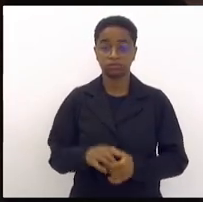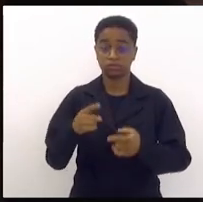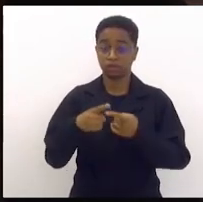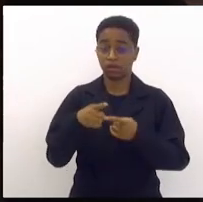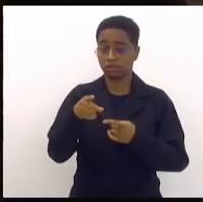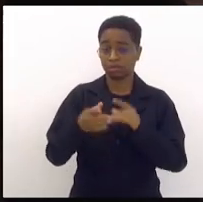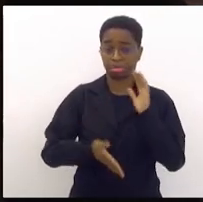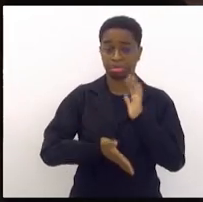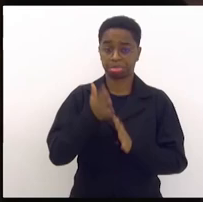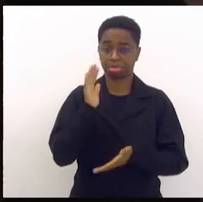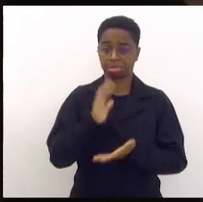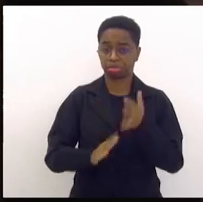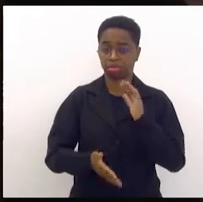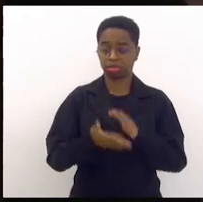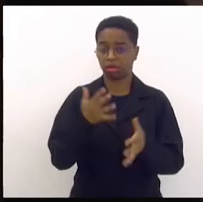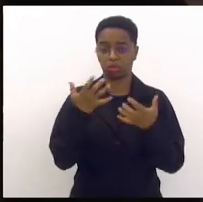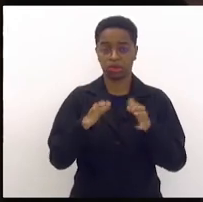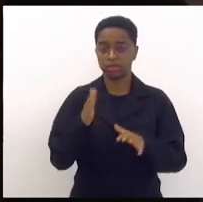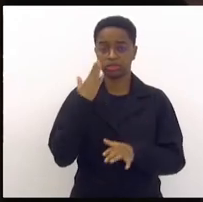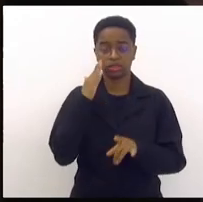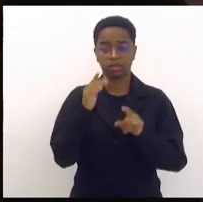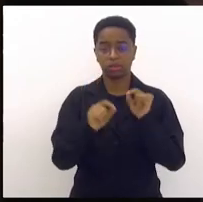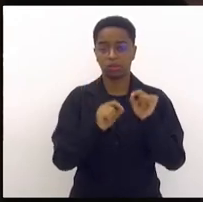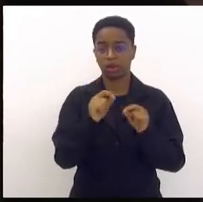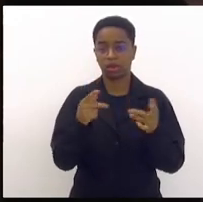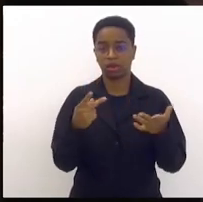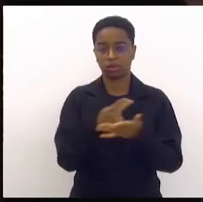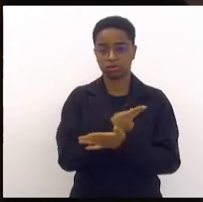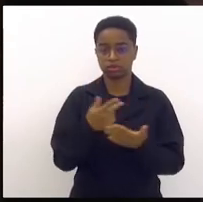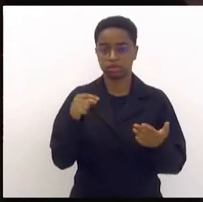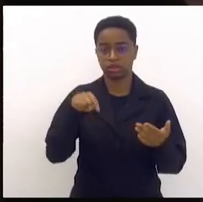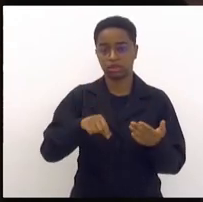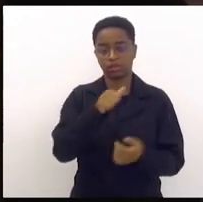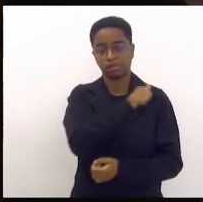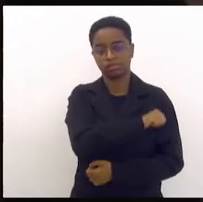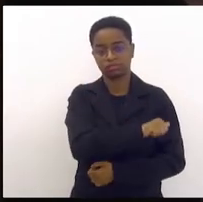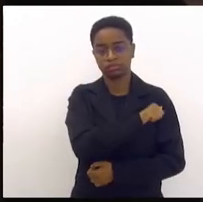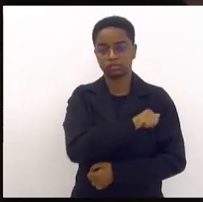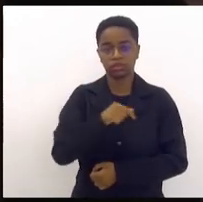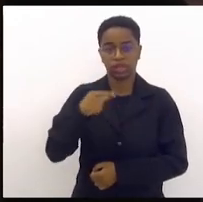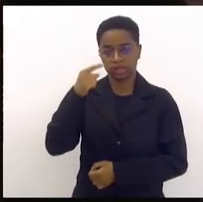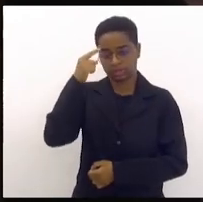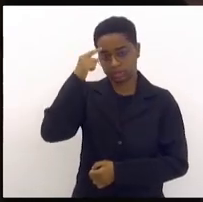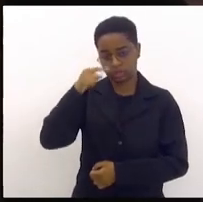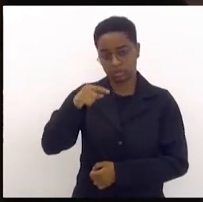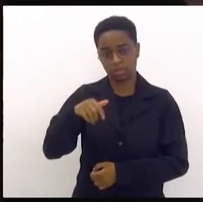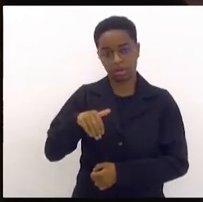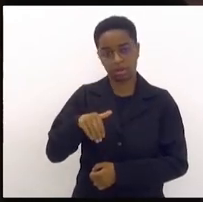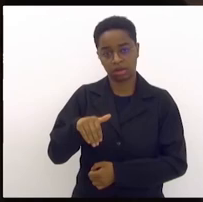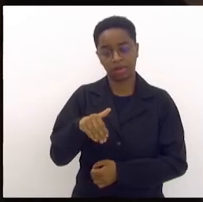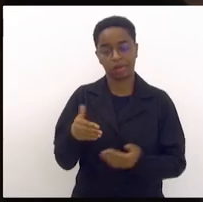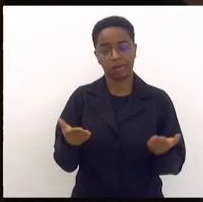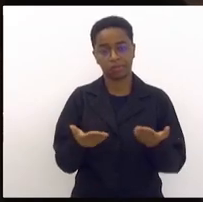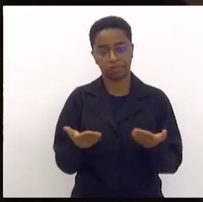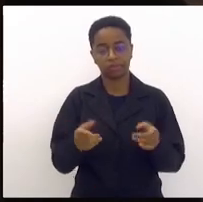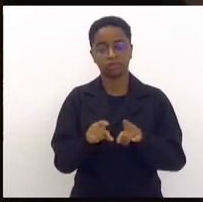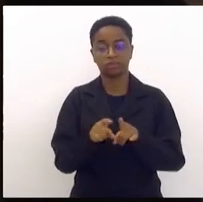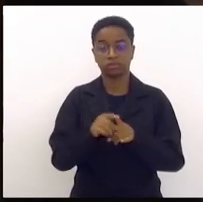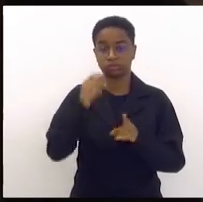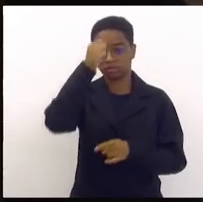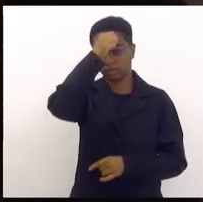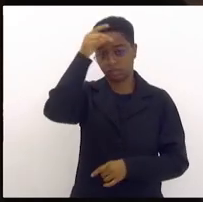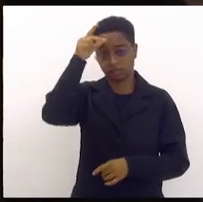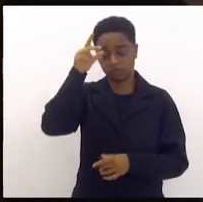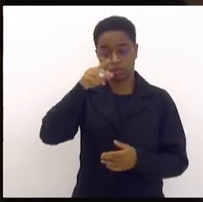lavou as mãos diante do que aconteceu no Rio de Janeiro essa semana, lembrando que a prefeitura municipal, em qualquer lugar desse